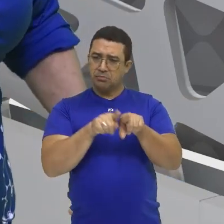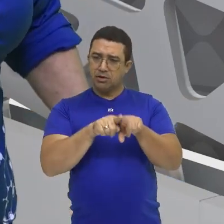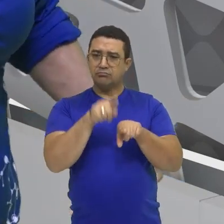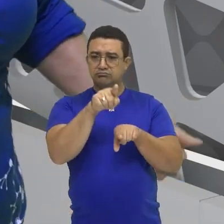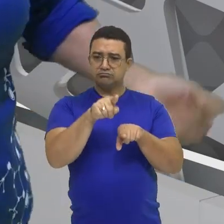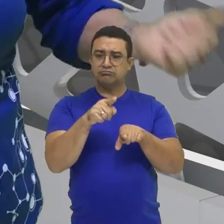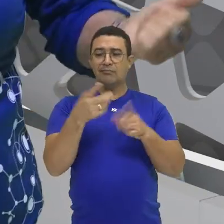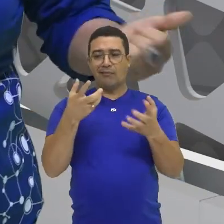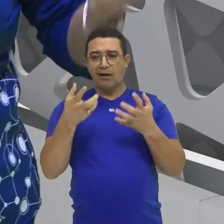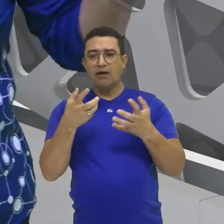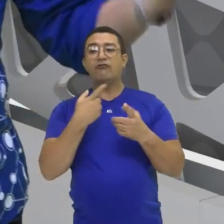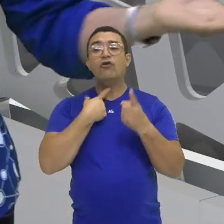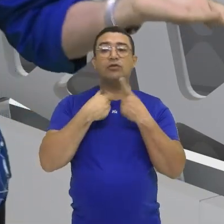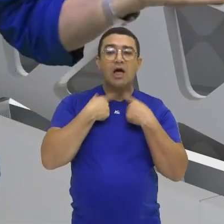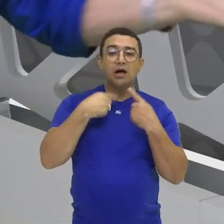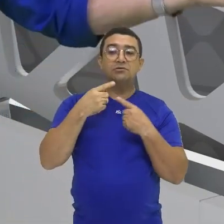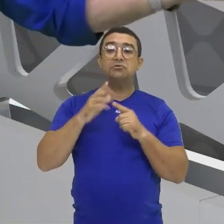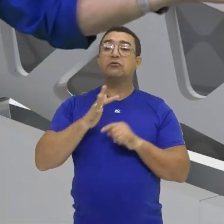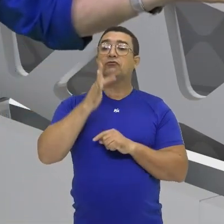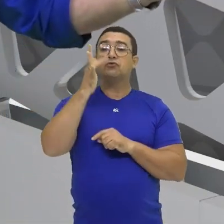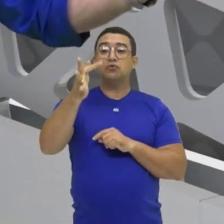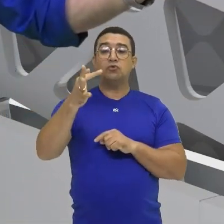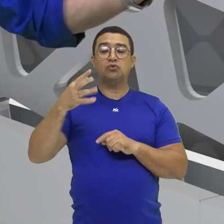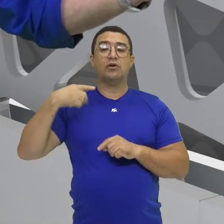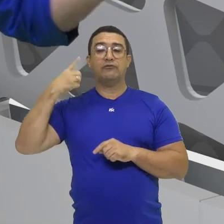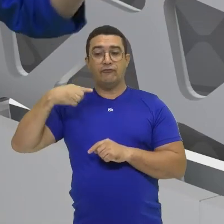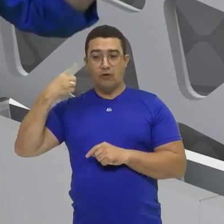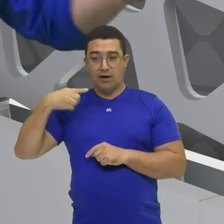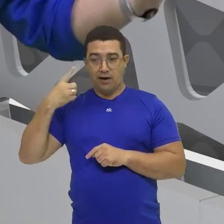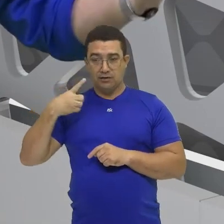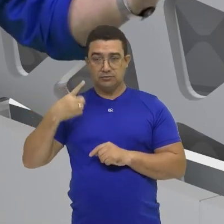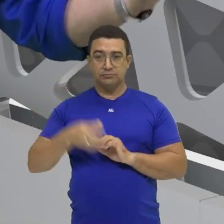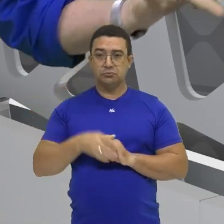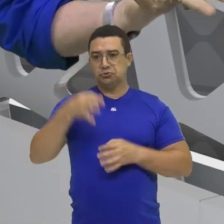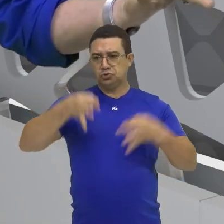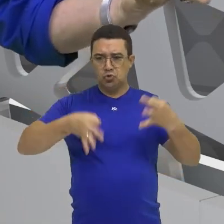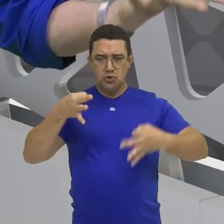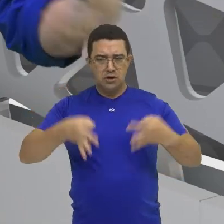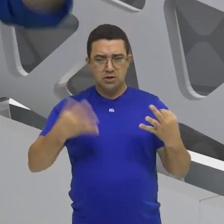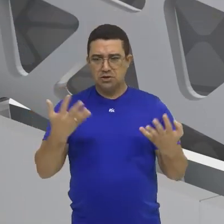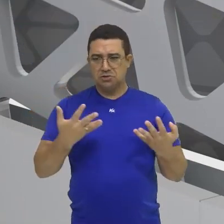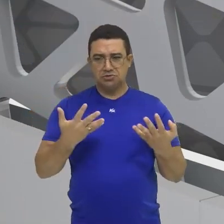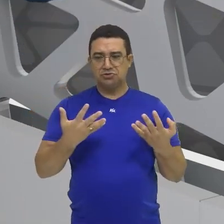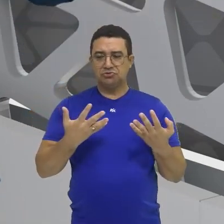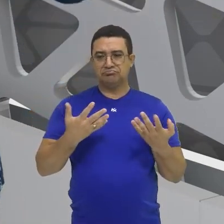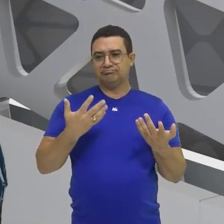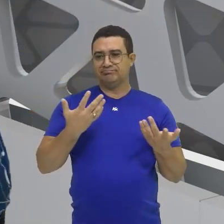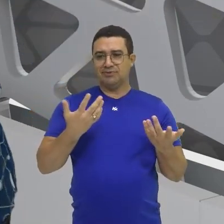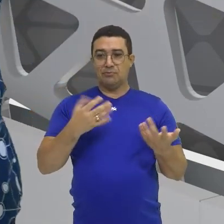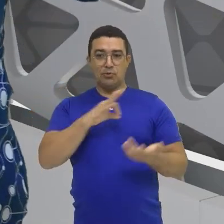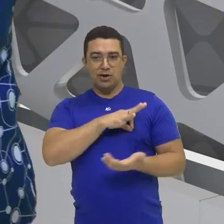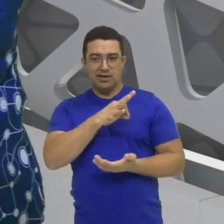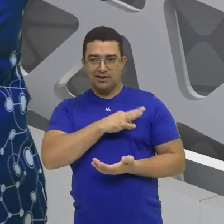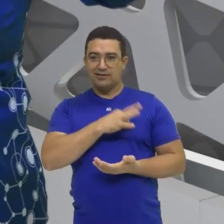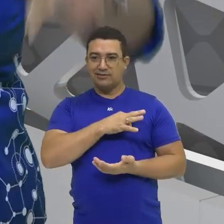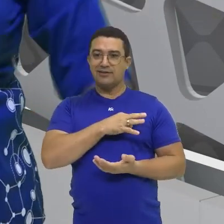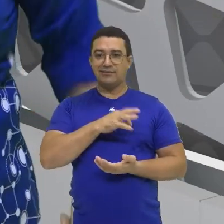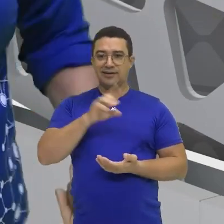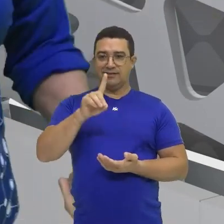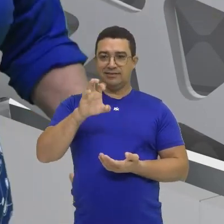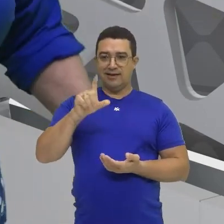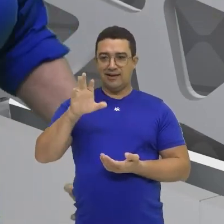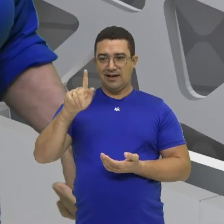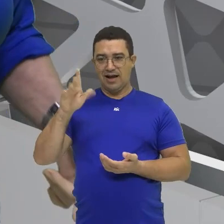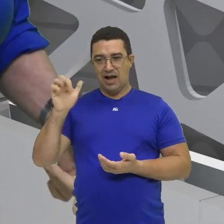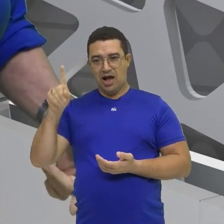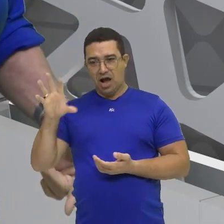já, olha o teu primeiro passo aí para se tornar um excelente advogado, um juiz, quem sabe, né, um delegado, isso mesmo, fazer cumprir a lei,